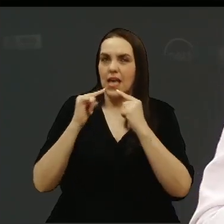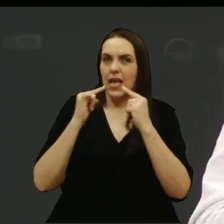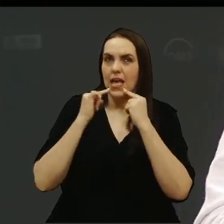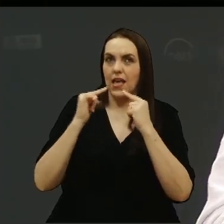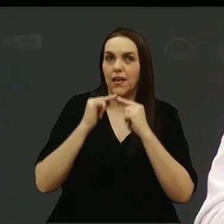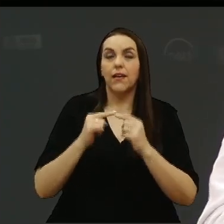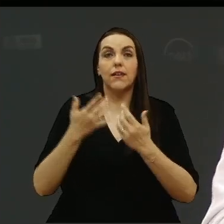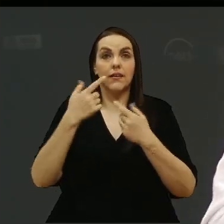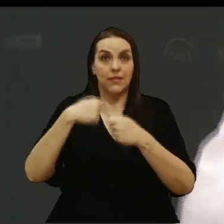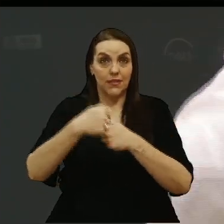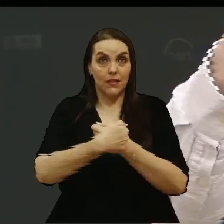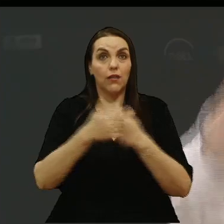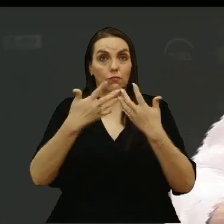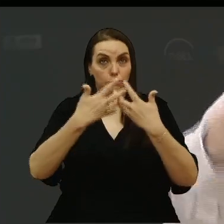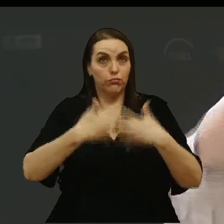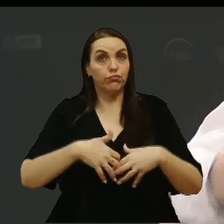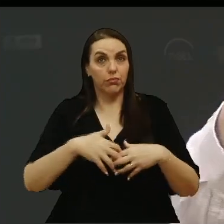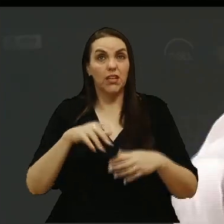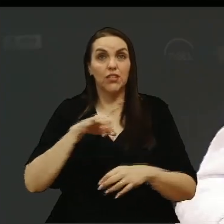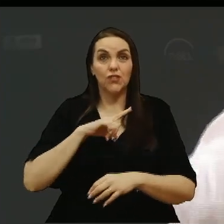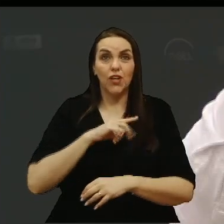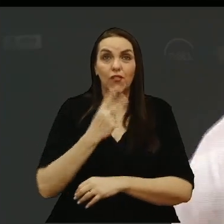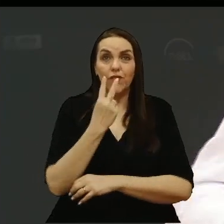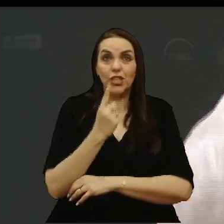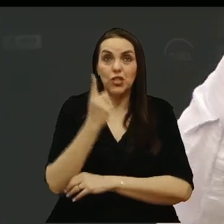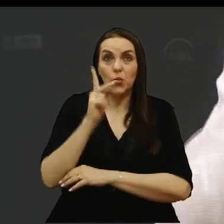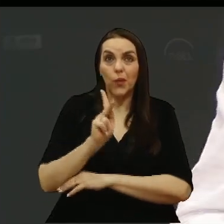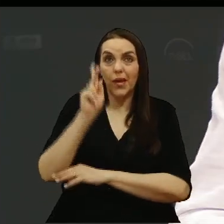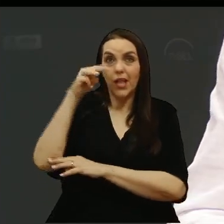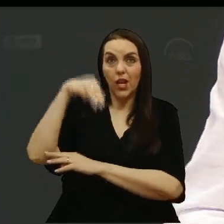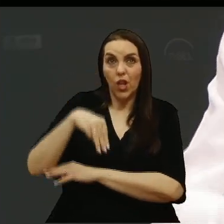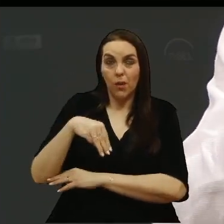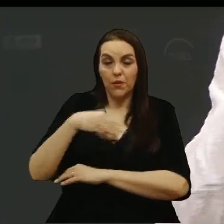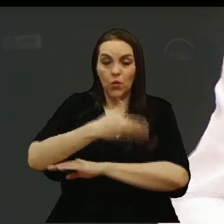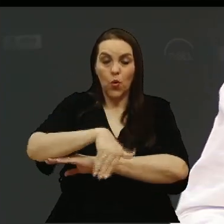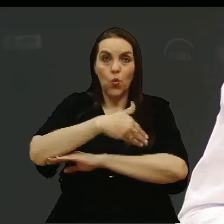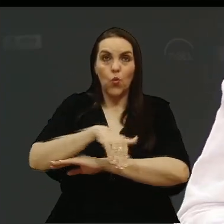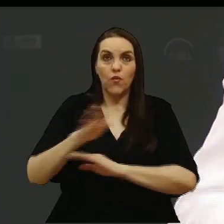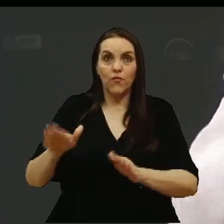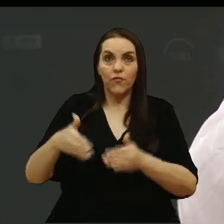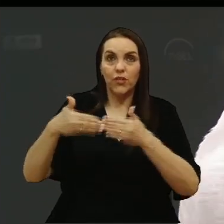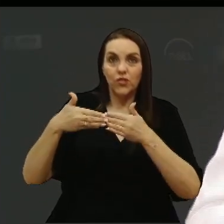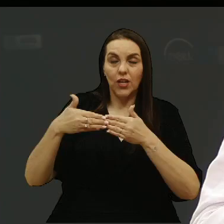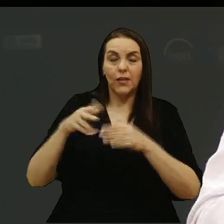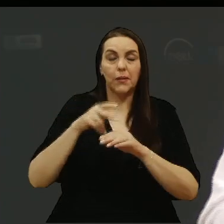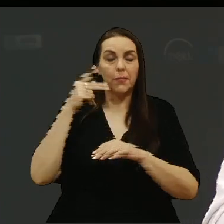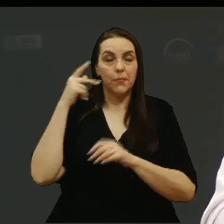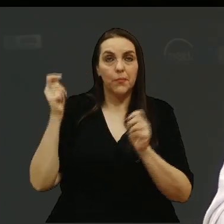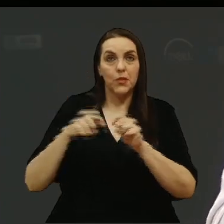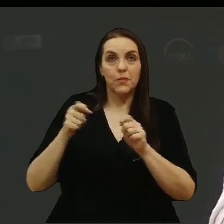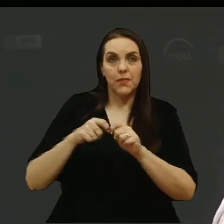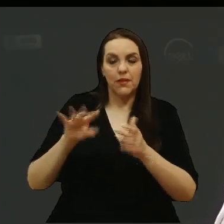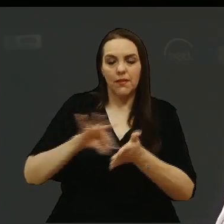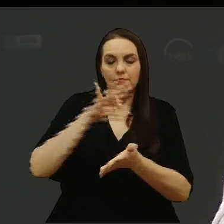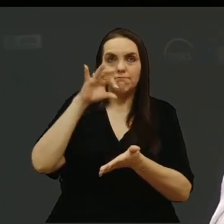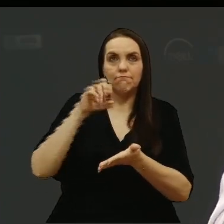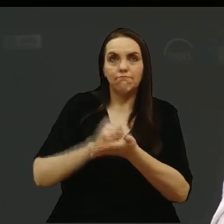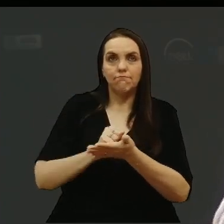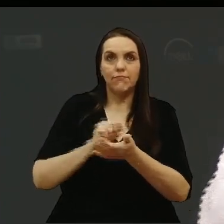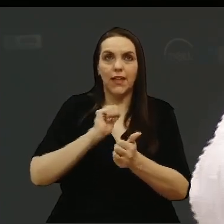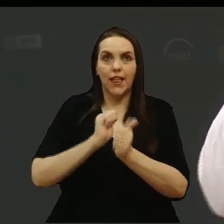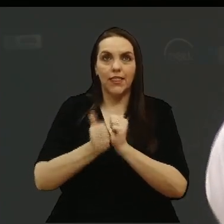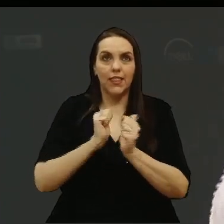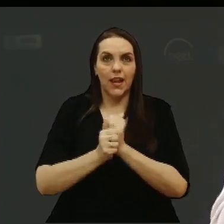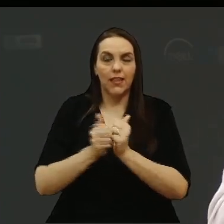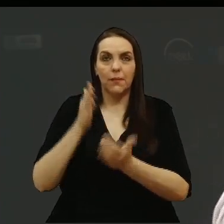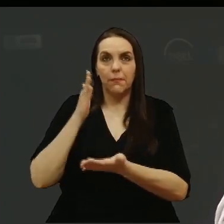continuasse funcionando, enquanto nós tínhamos 21 quilômetros de vias fechadas para que os atletas inscritos na meia maratona de Caxias do